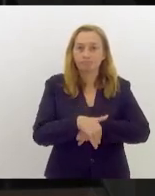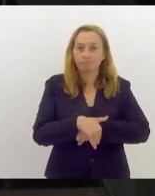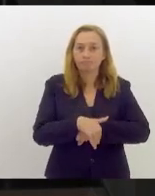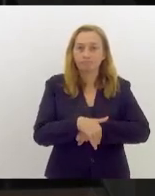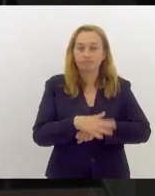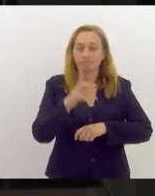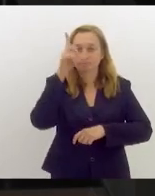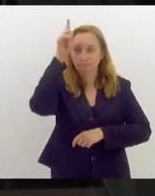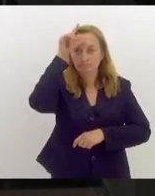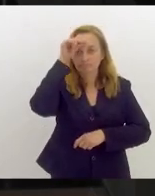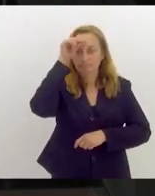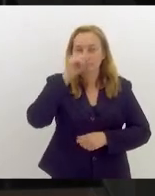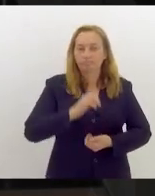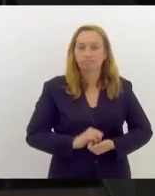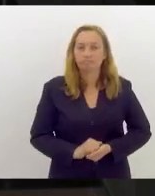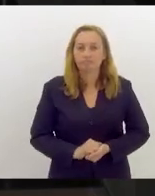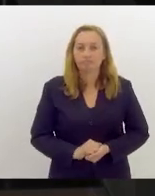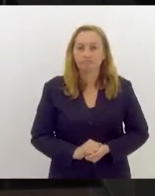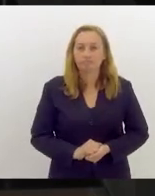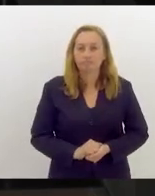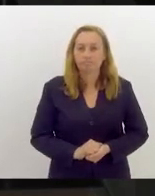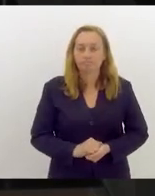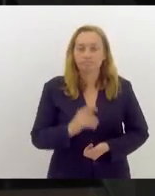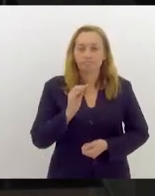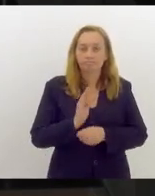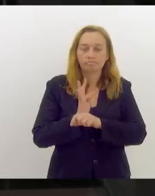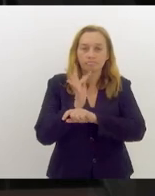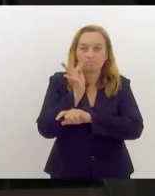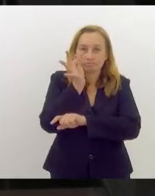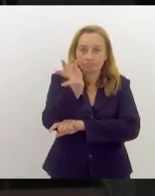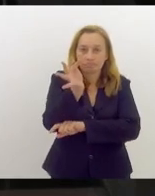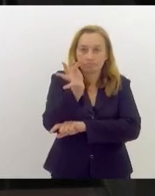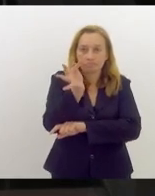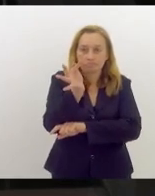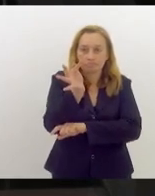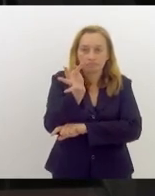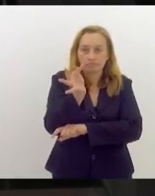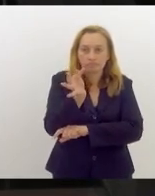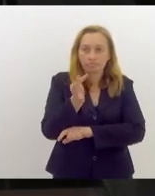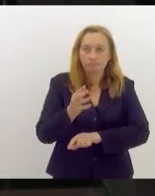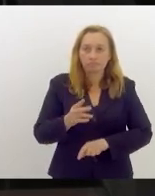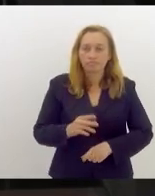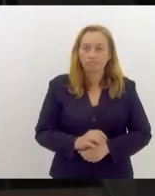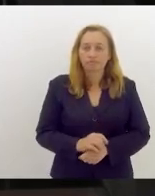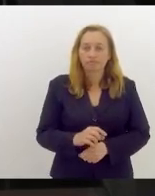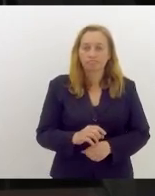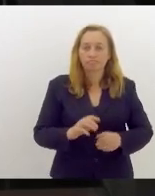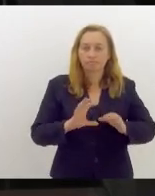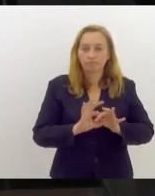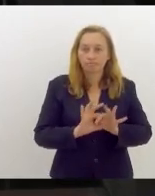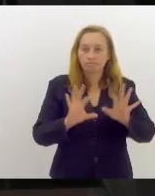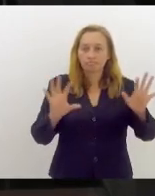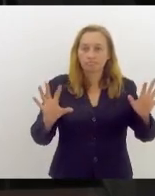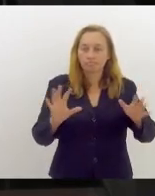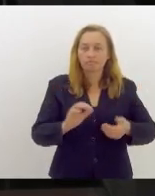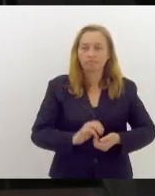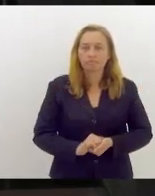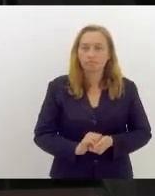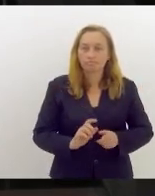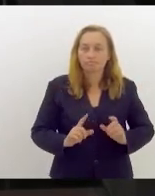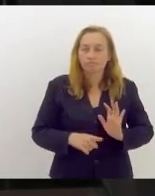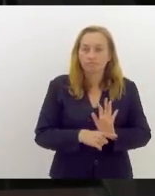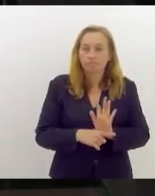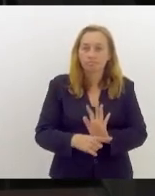aliviados na esperança que as forças democráticas possam